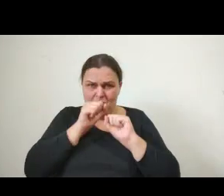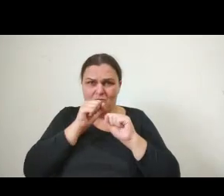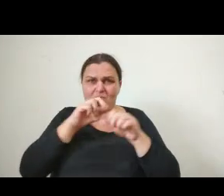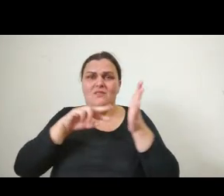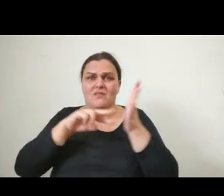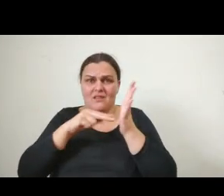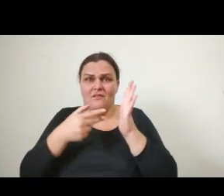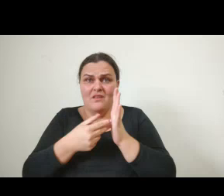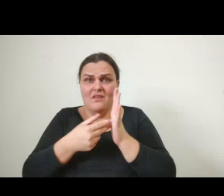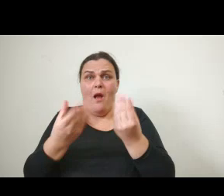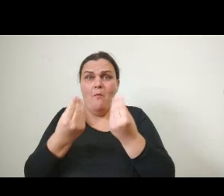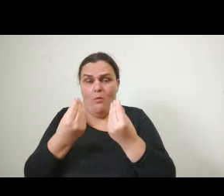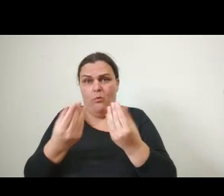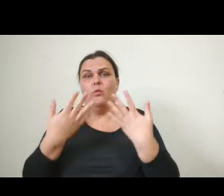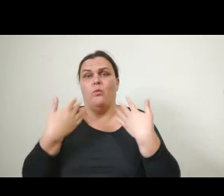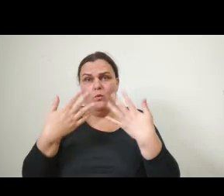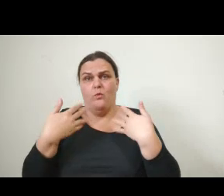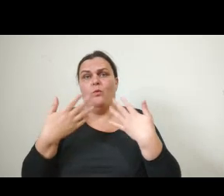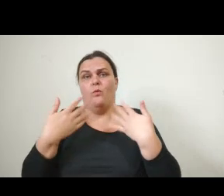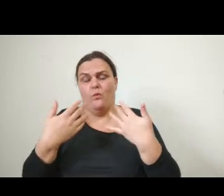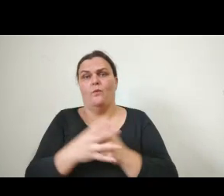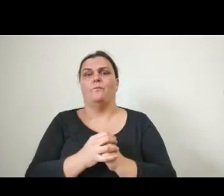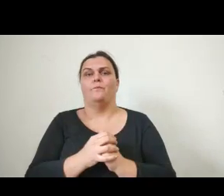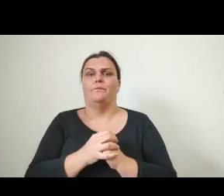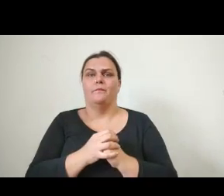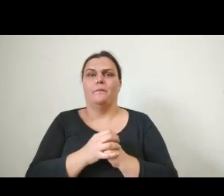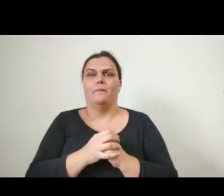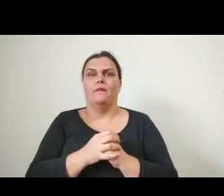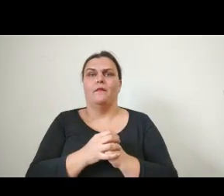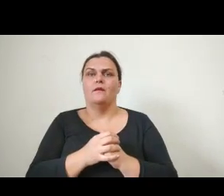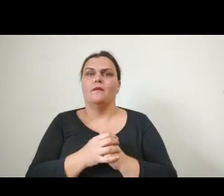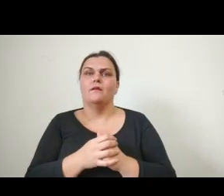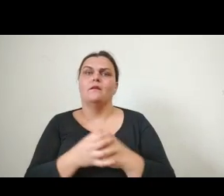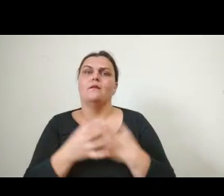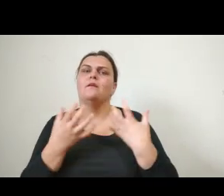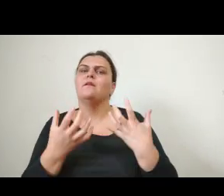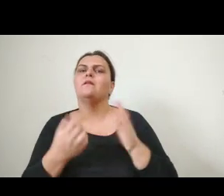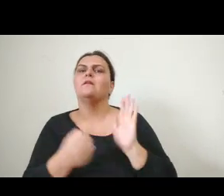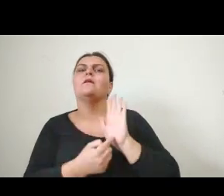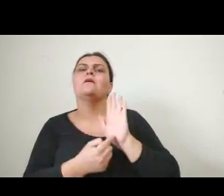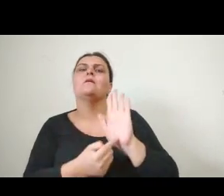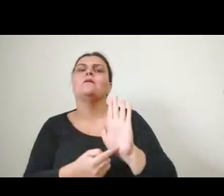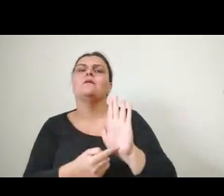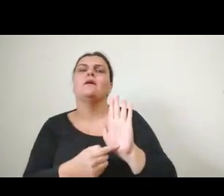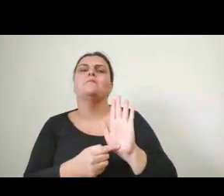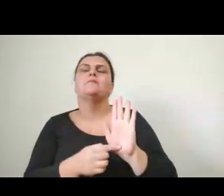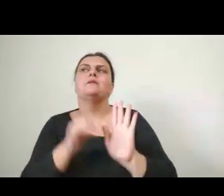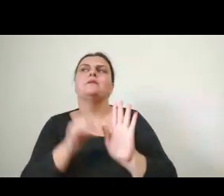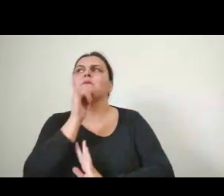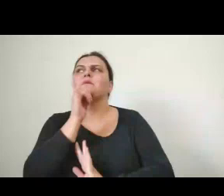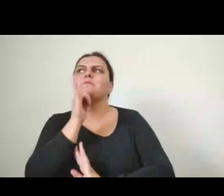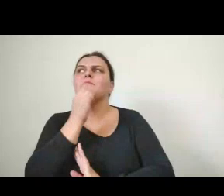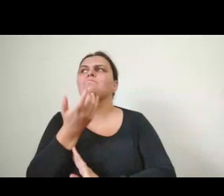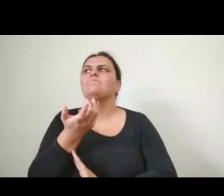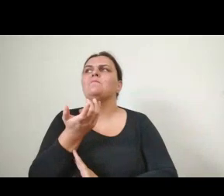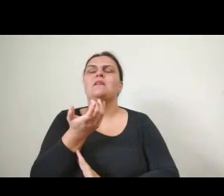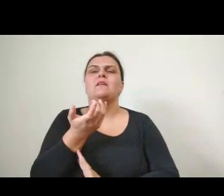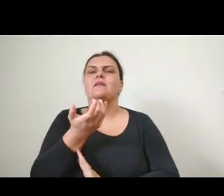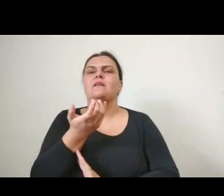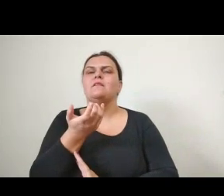Uma coisa que eu queria mostrar aqui, né, que quando geralmente a gente fala, né, de aumento da temperatura do